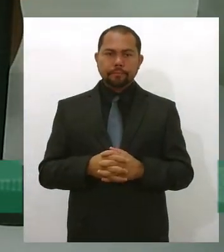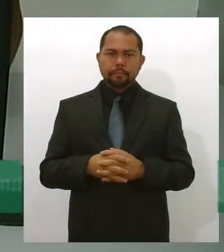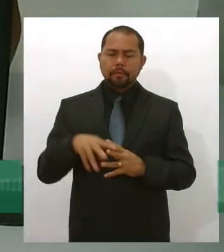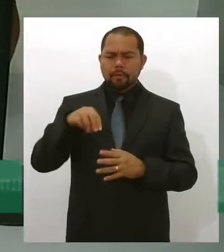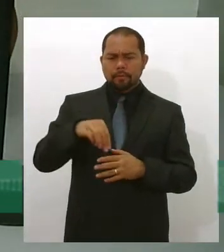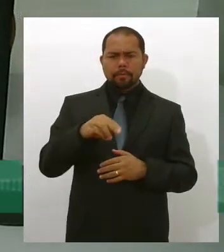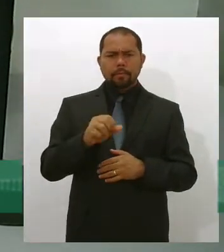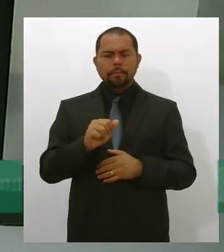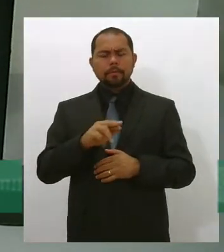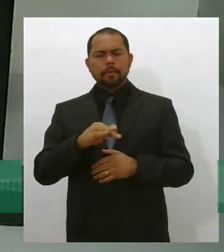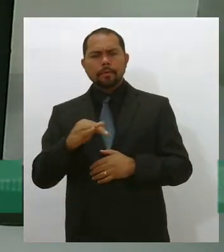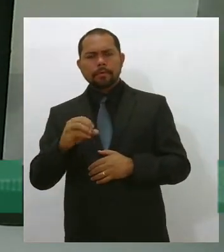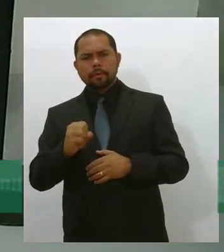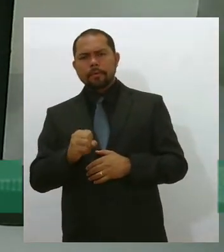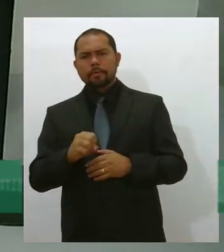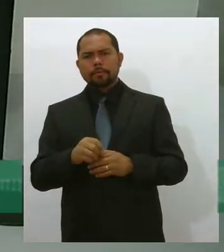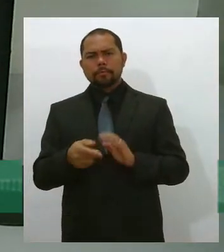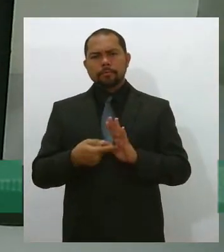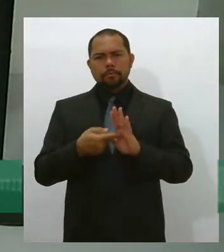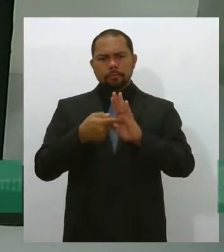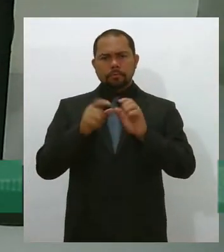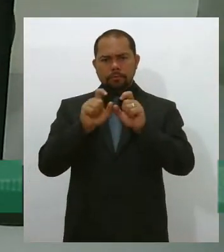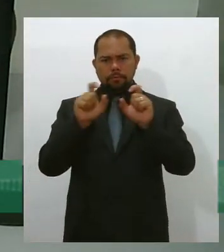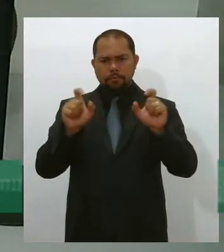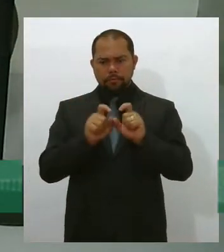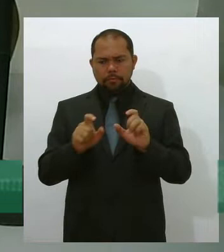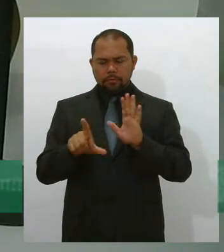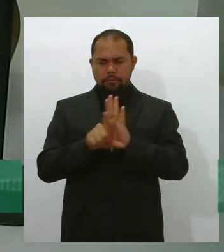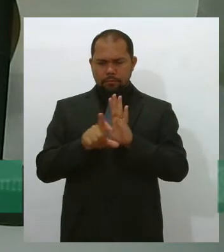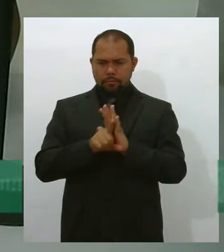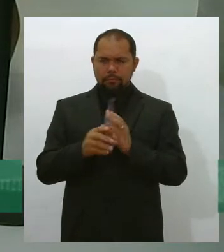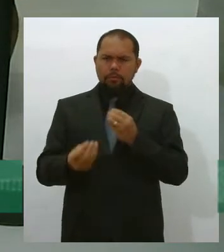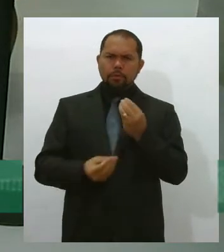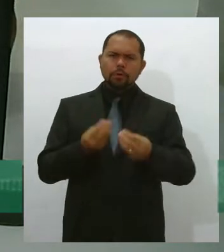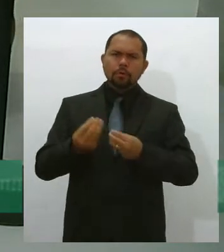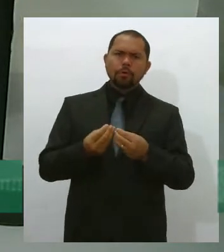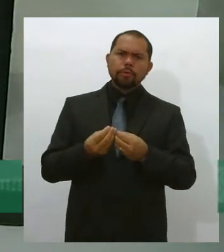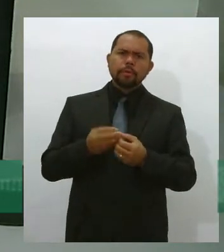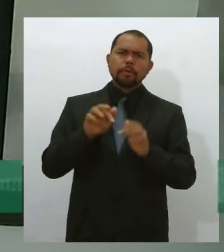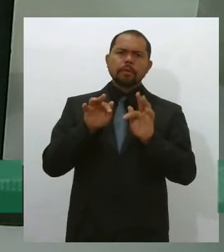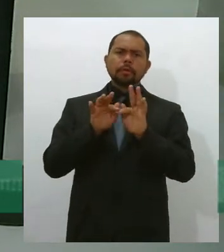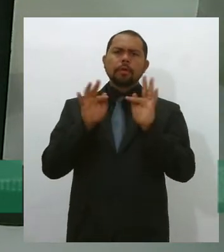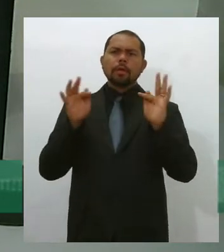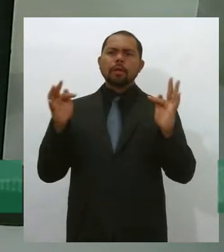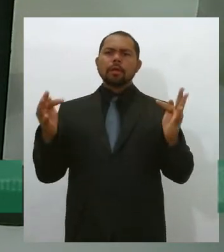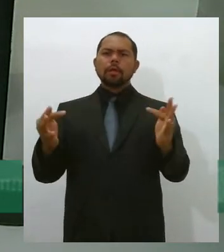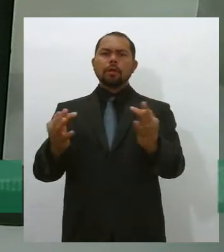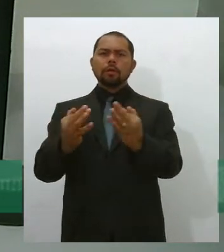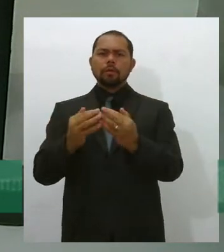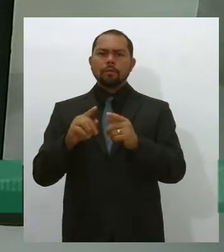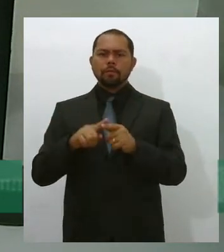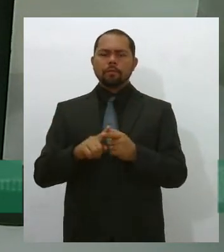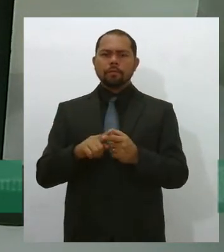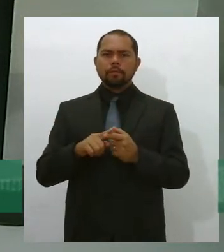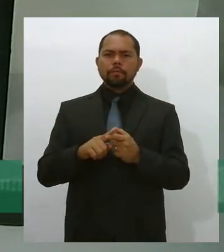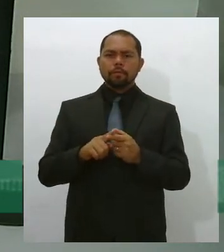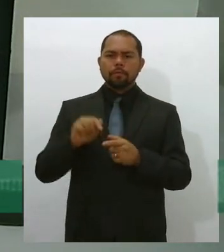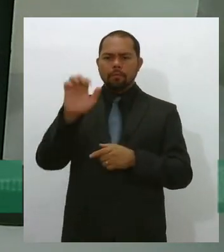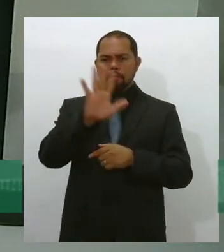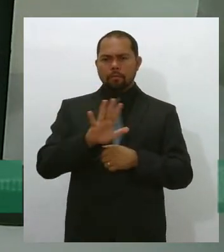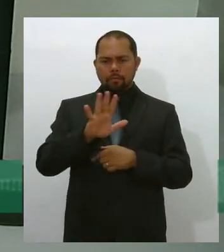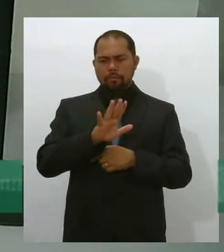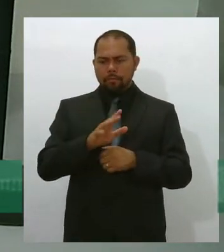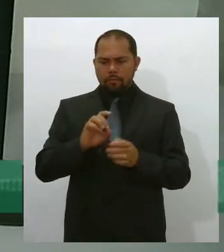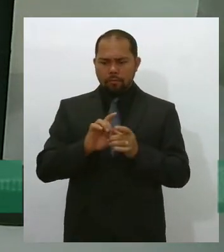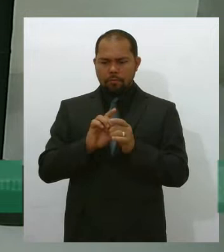relação a esse trecho na lei né É como é que o fórum Nacional da democratização de comunicação avalia essa questão